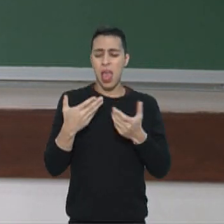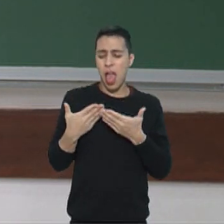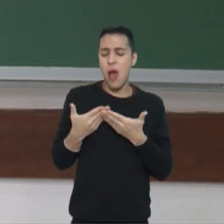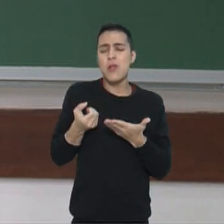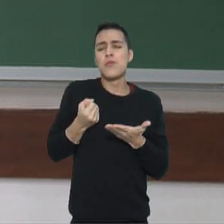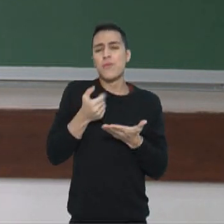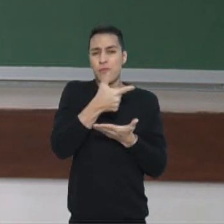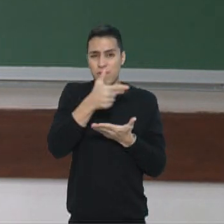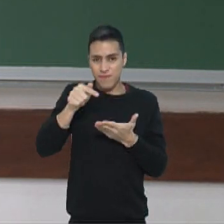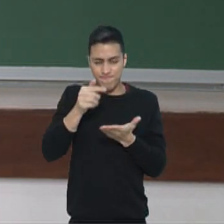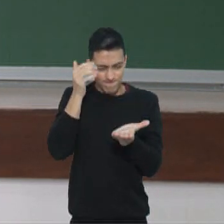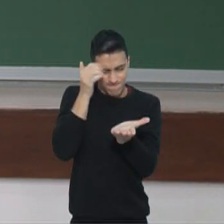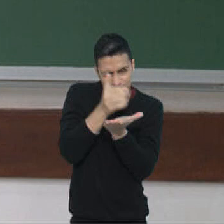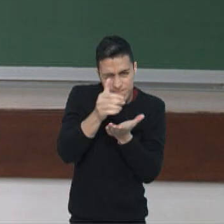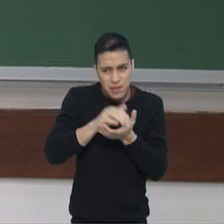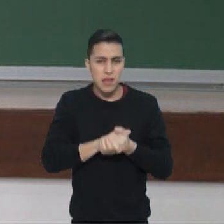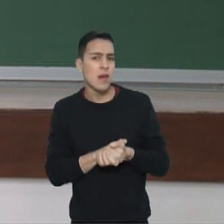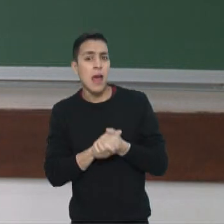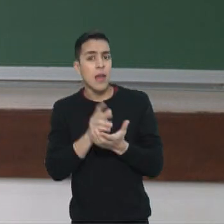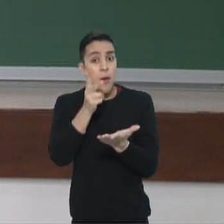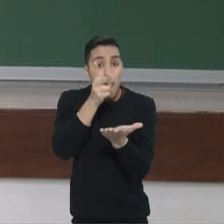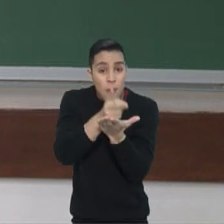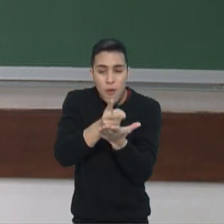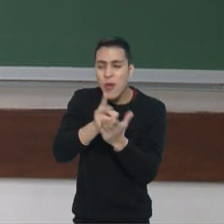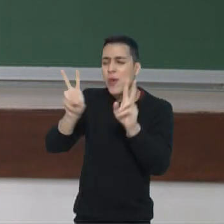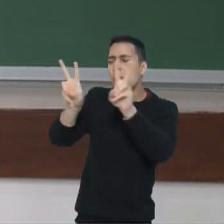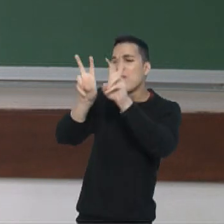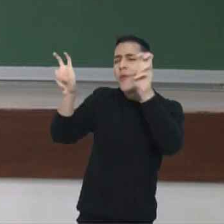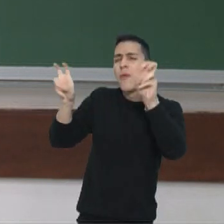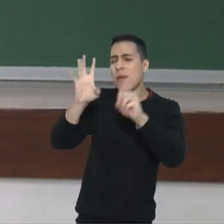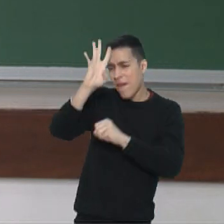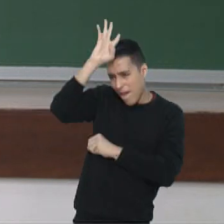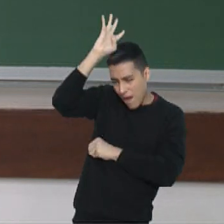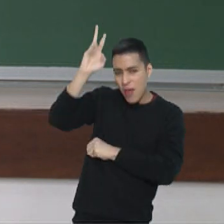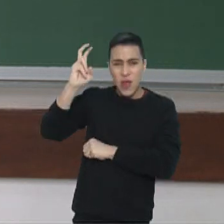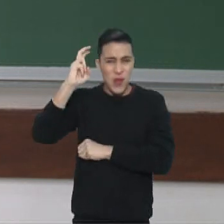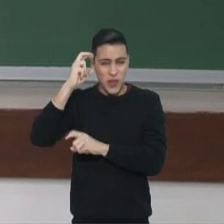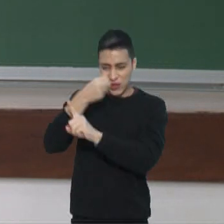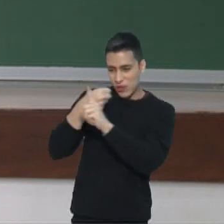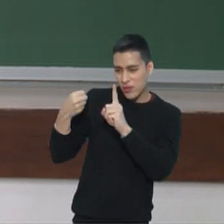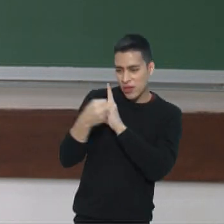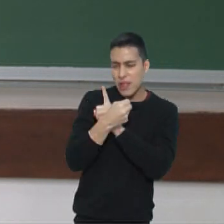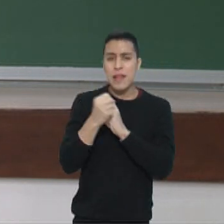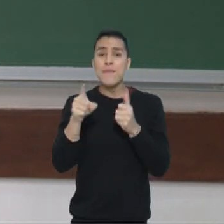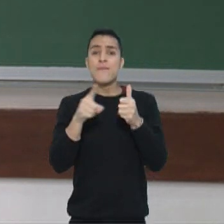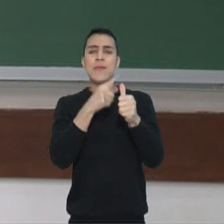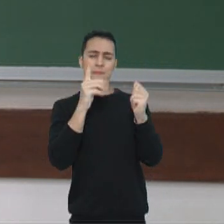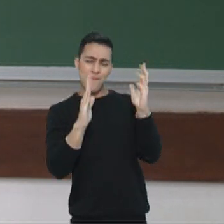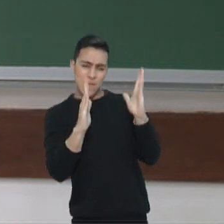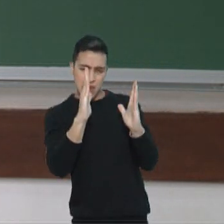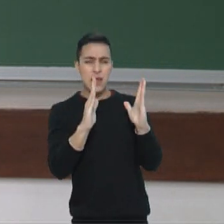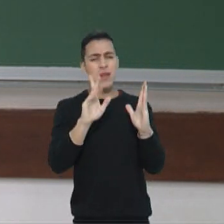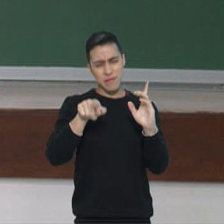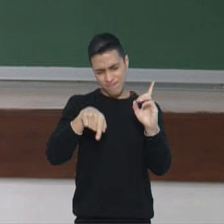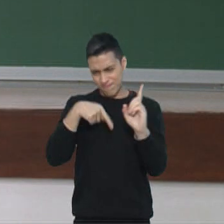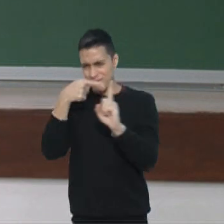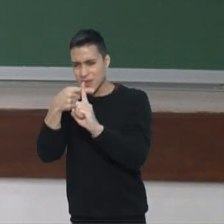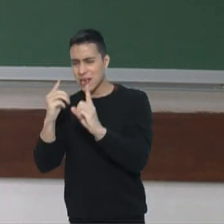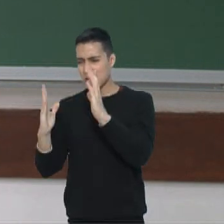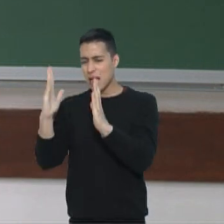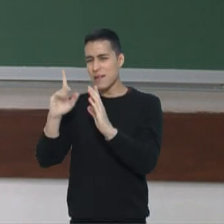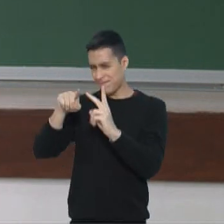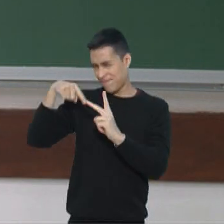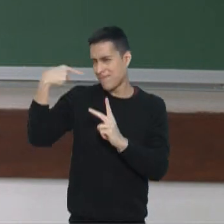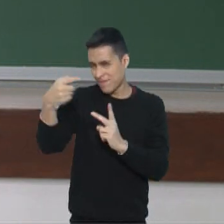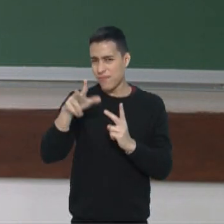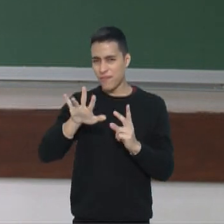27, pessoal. Nós vamos ainda falar sobre Roma, Cultura e Sociedade, parte 1. Nós vamos ter duas partes dessa aula. Tudo